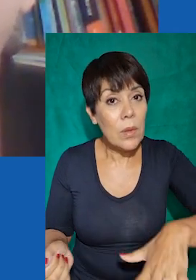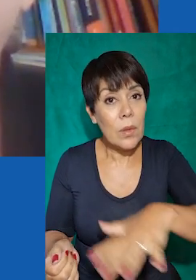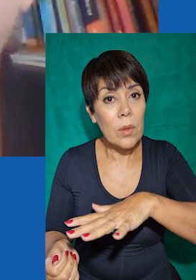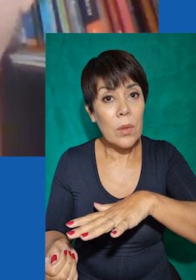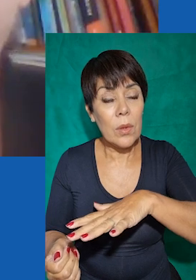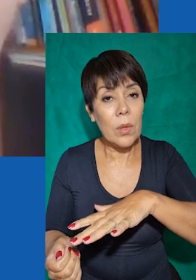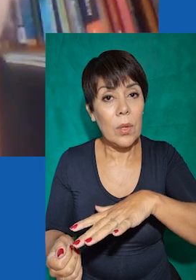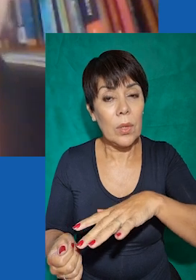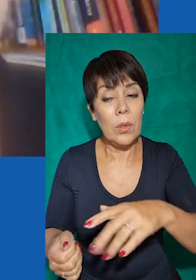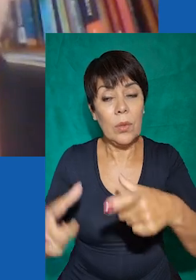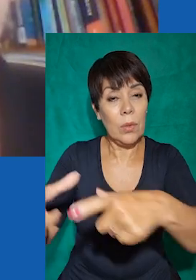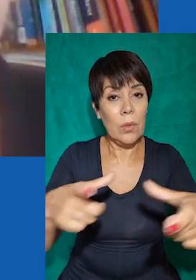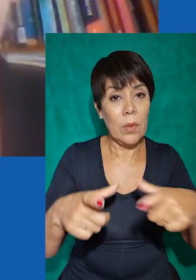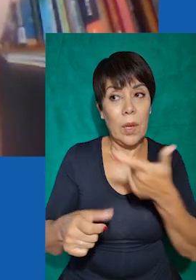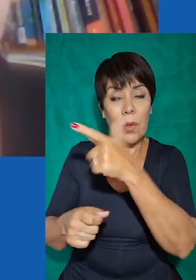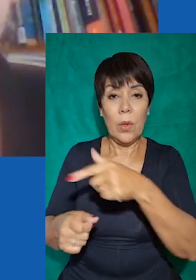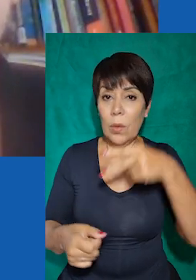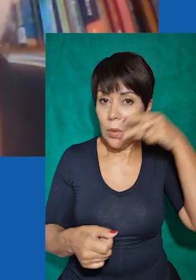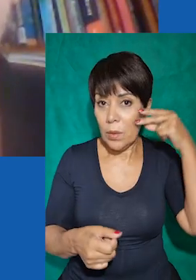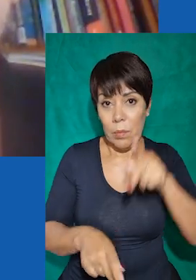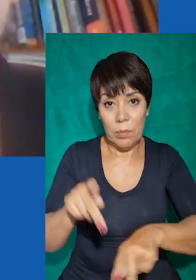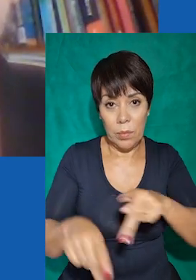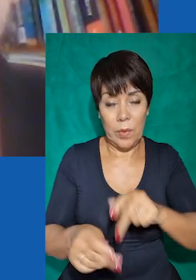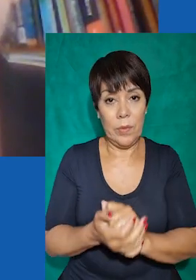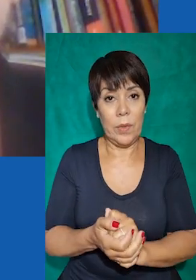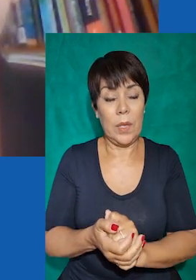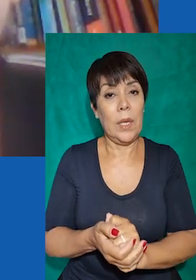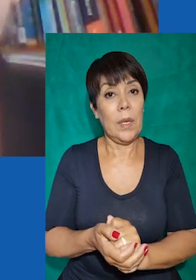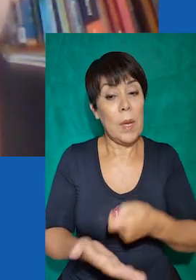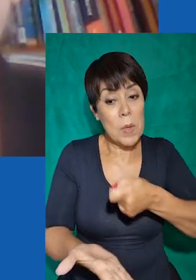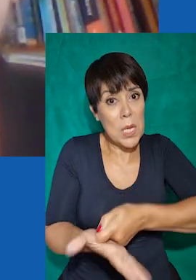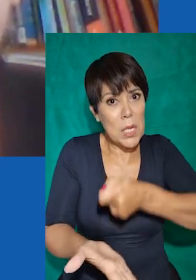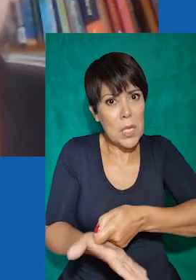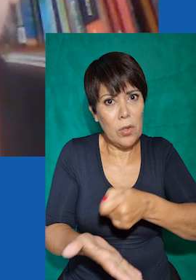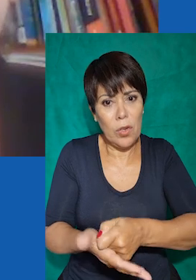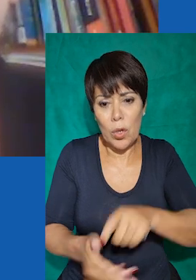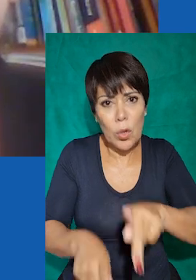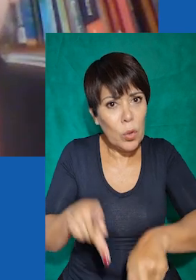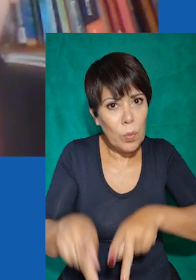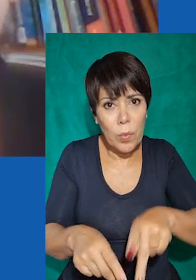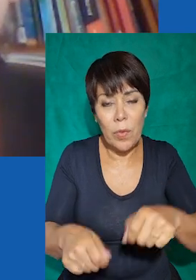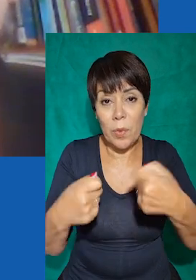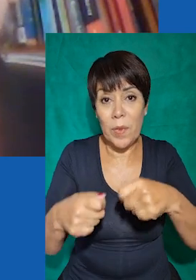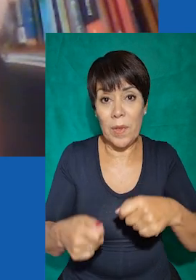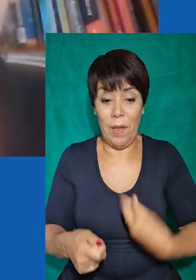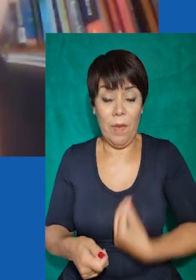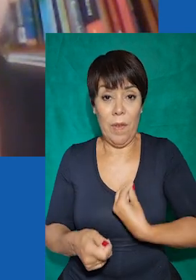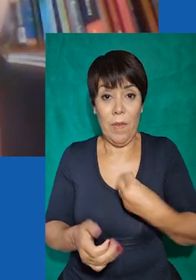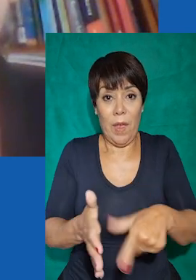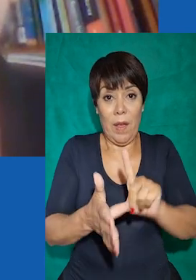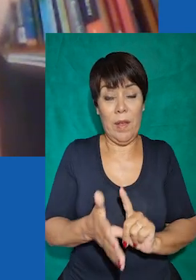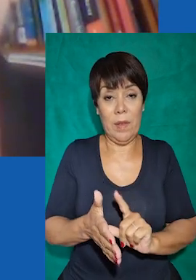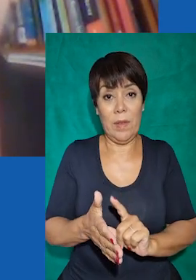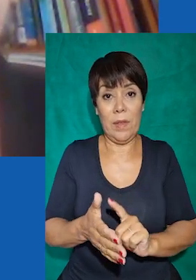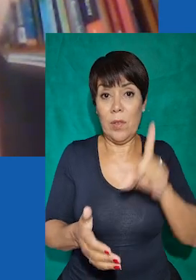a todas as terras indígenas. As restrições que exigiam que eles estivessem lá no dia 5 de outubro